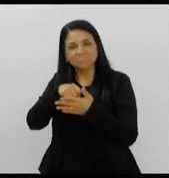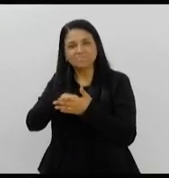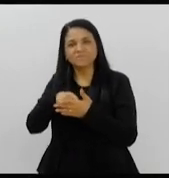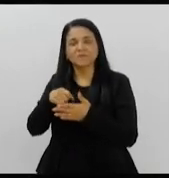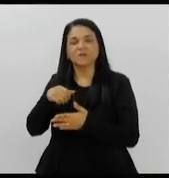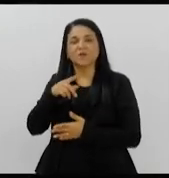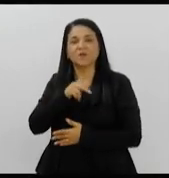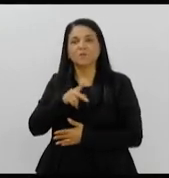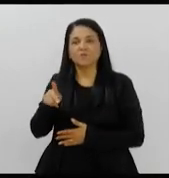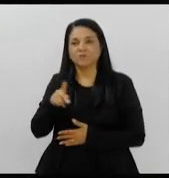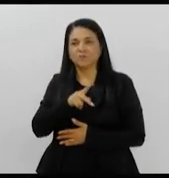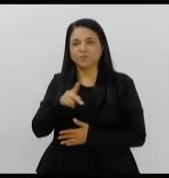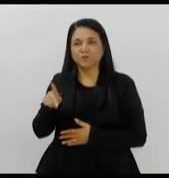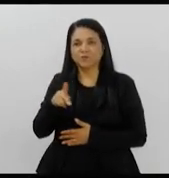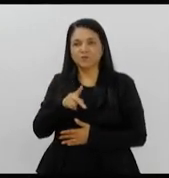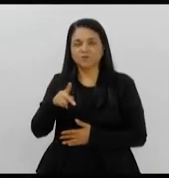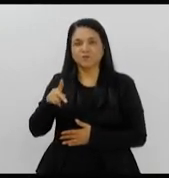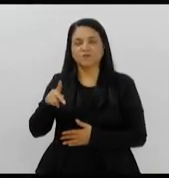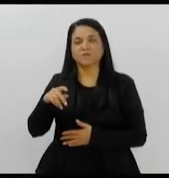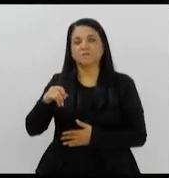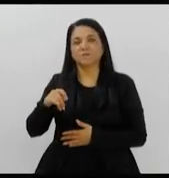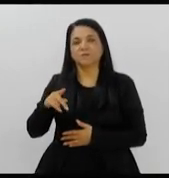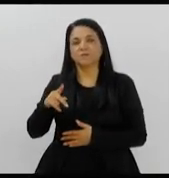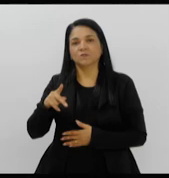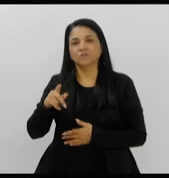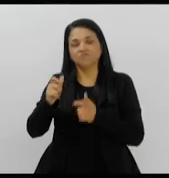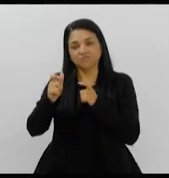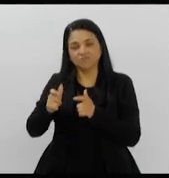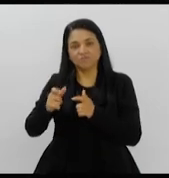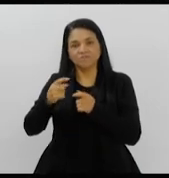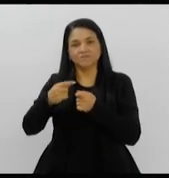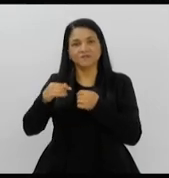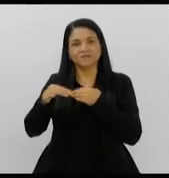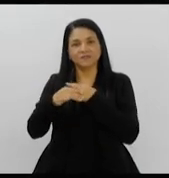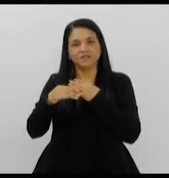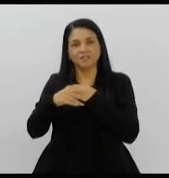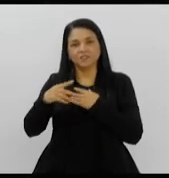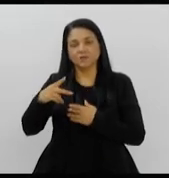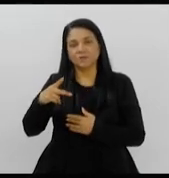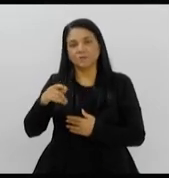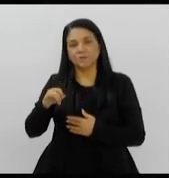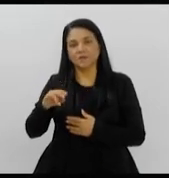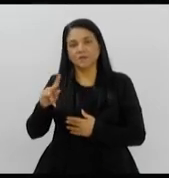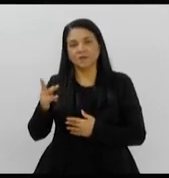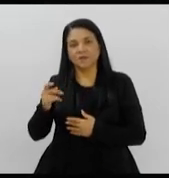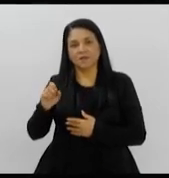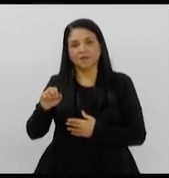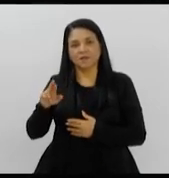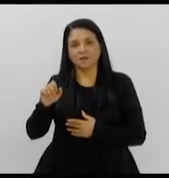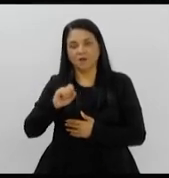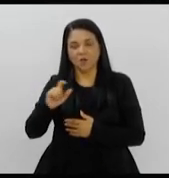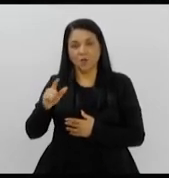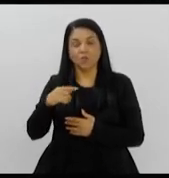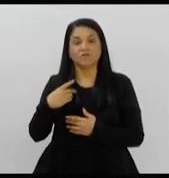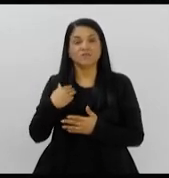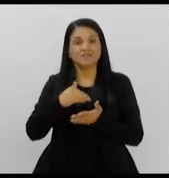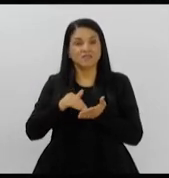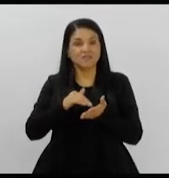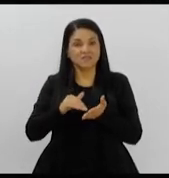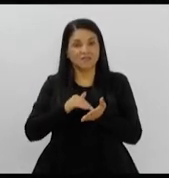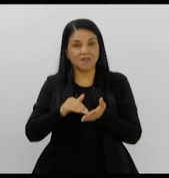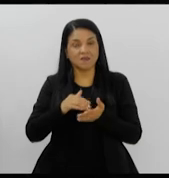Cidiane Maia, de Pinheiral, que já foi secretária de Educação por 2 mandatos, já